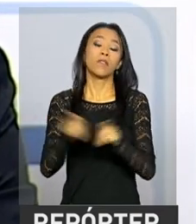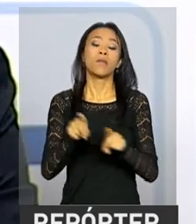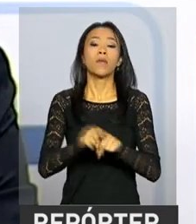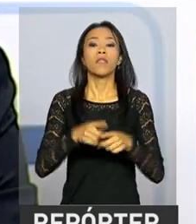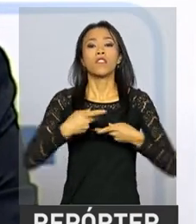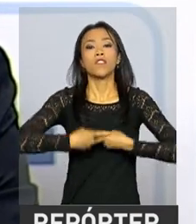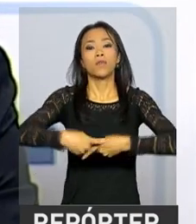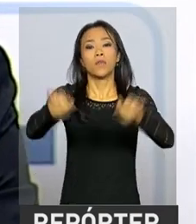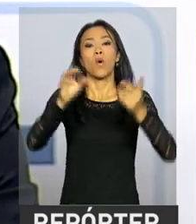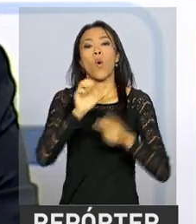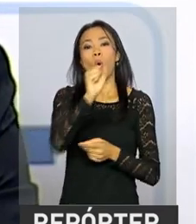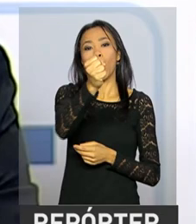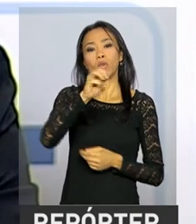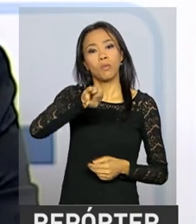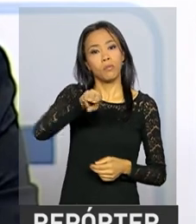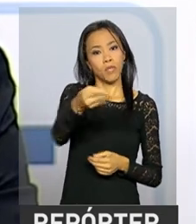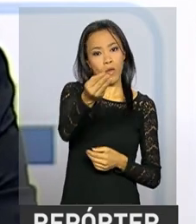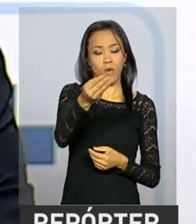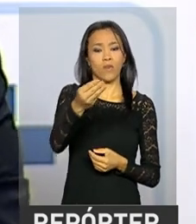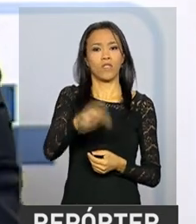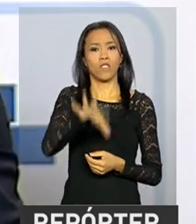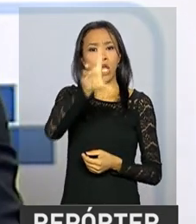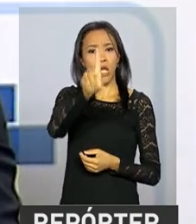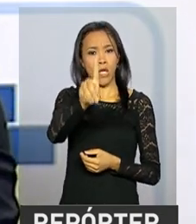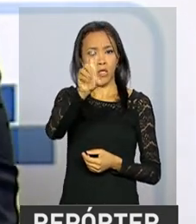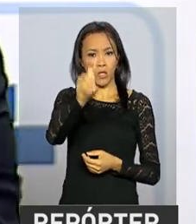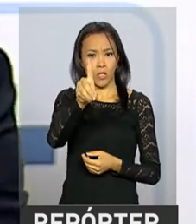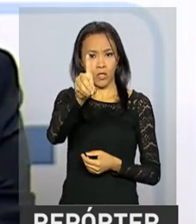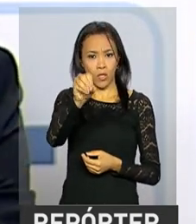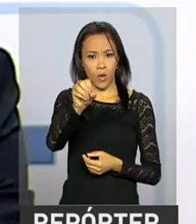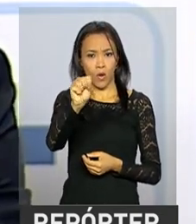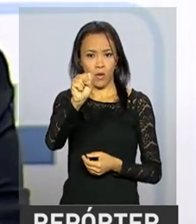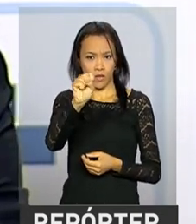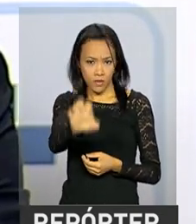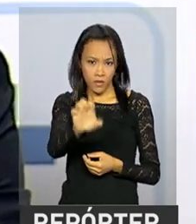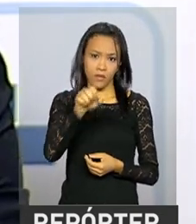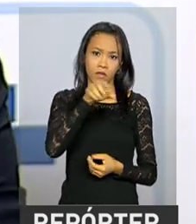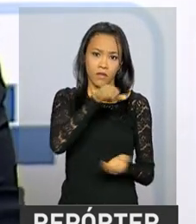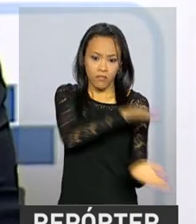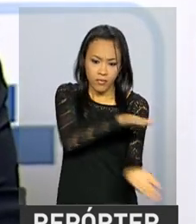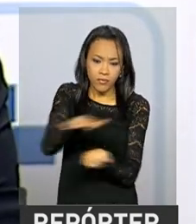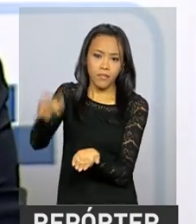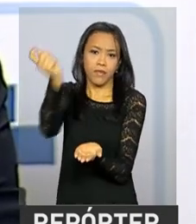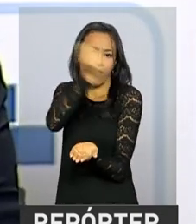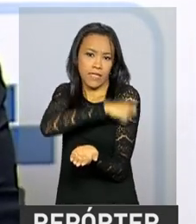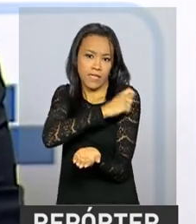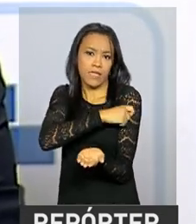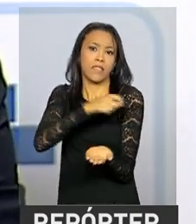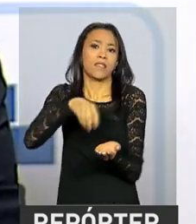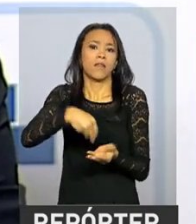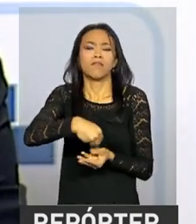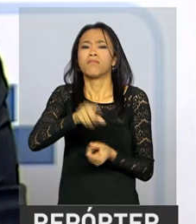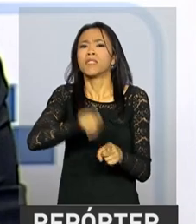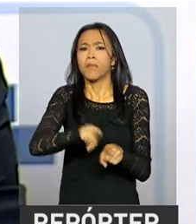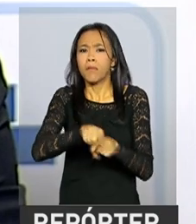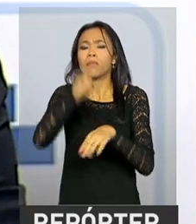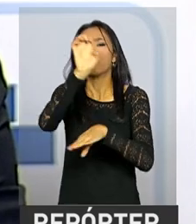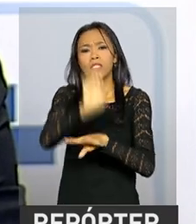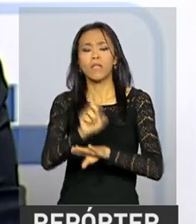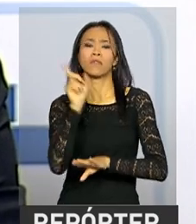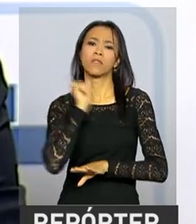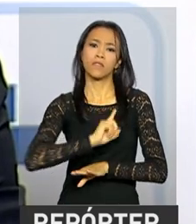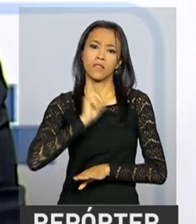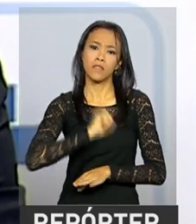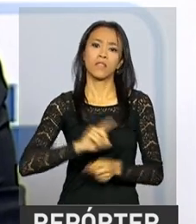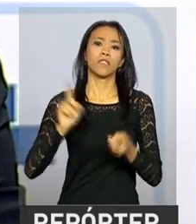milhes 200.000 doses para estas áreas não só de Minas como o espírito santo